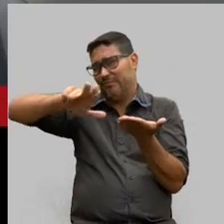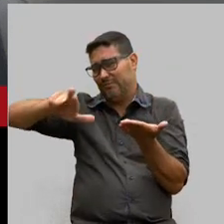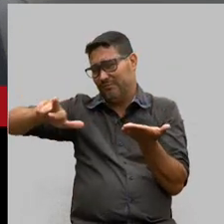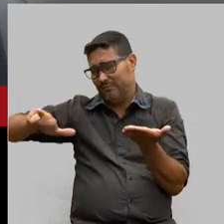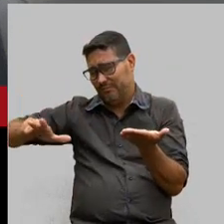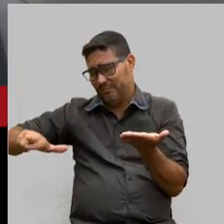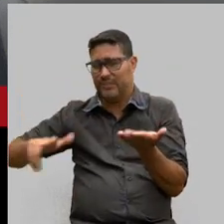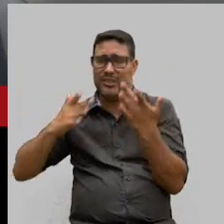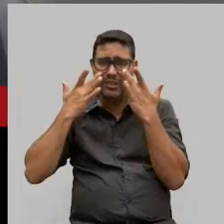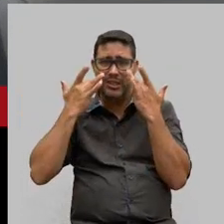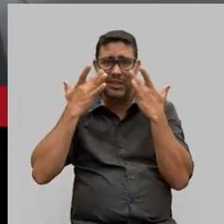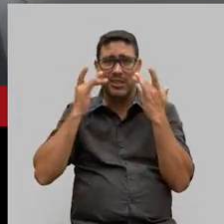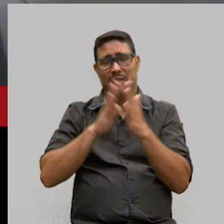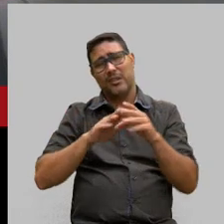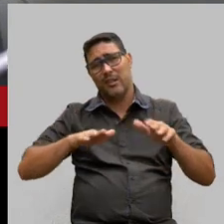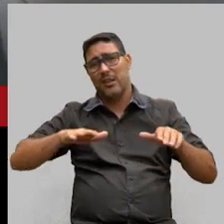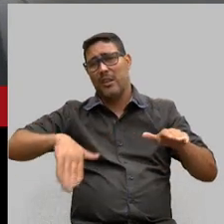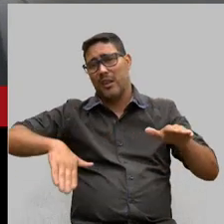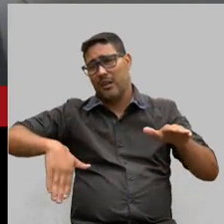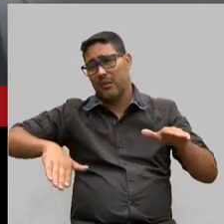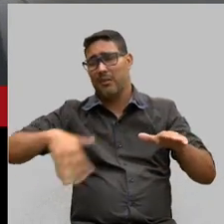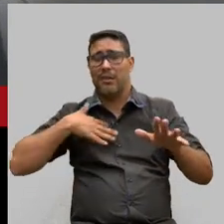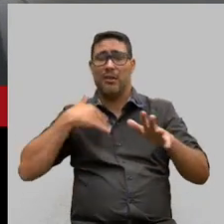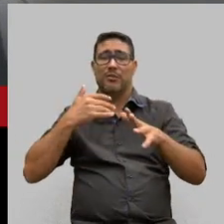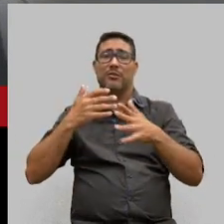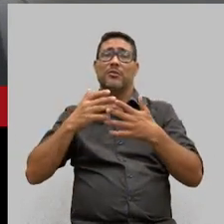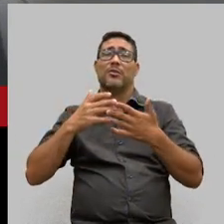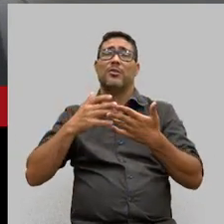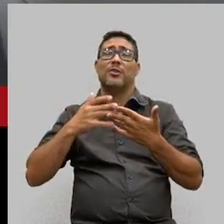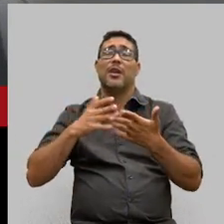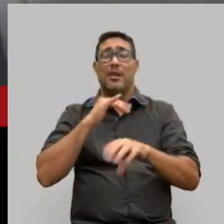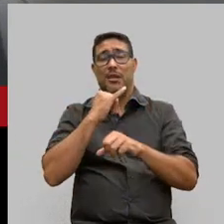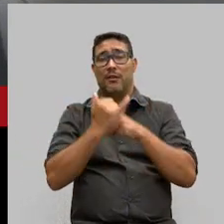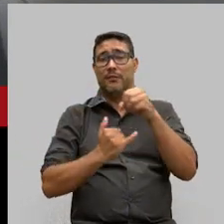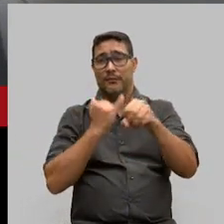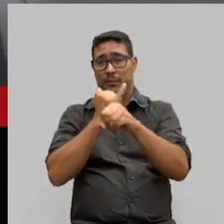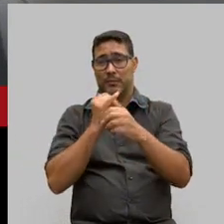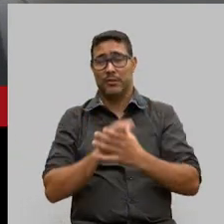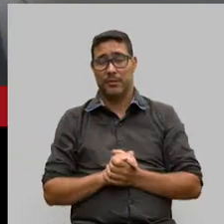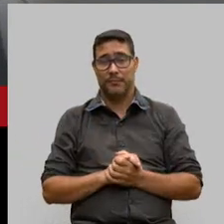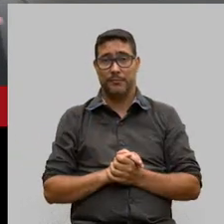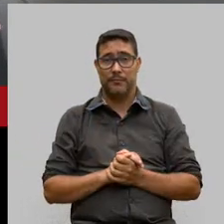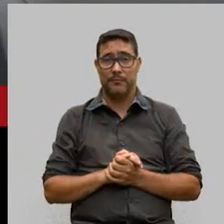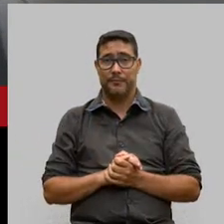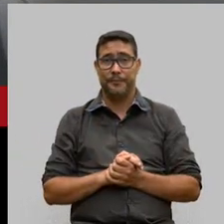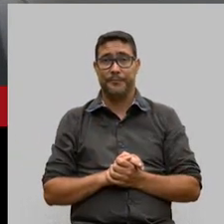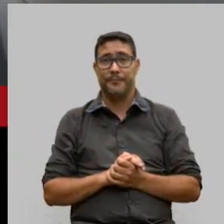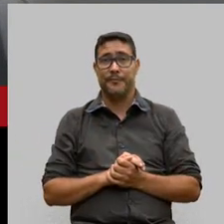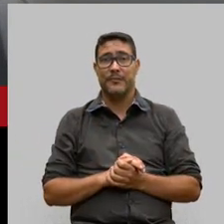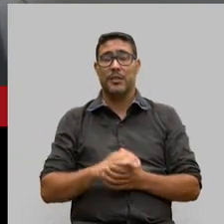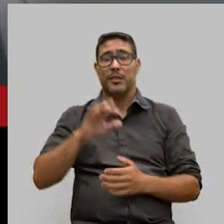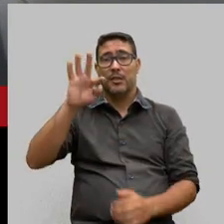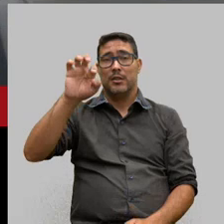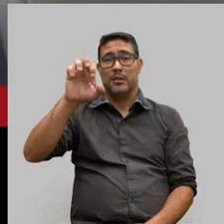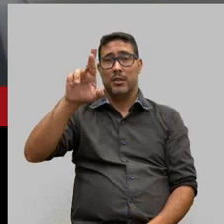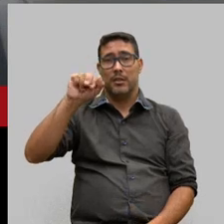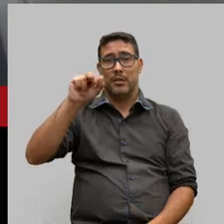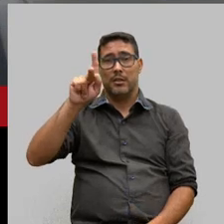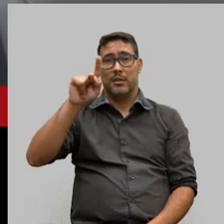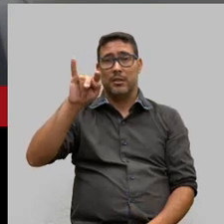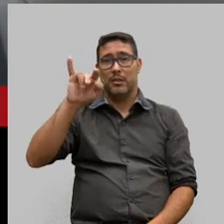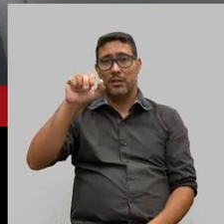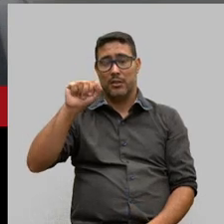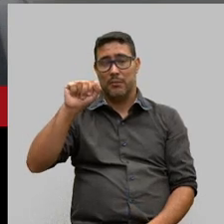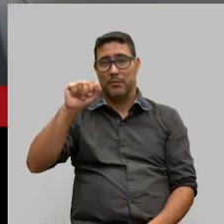teatro natação e Informática Inclusive a terapia de informática Nós abrimos esse ano um